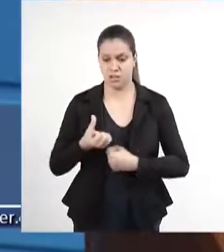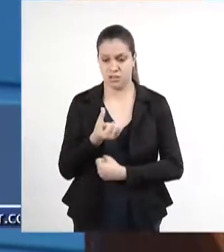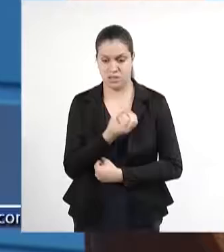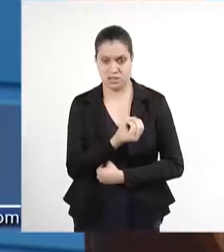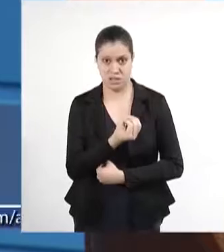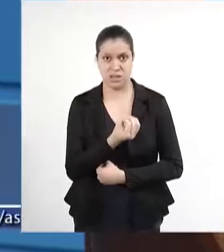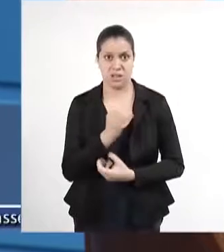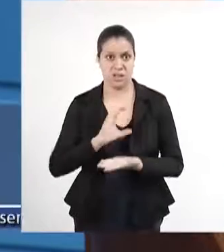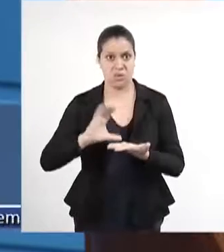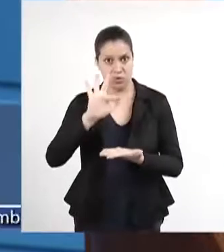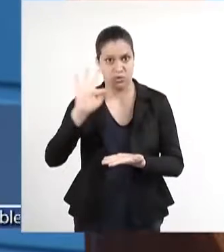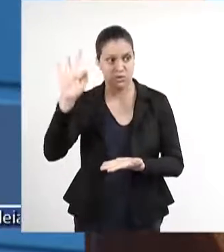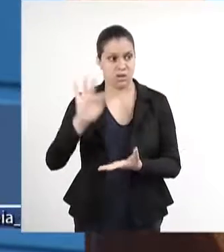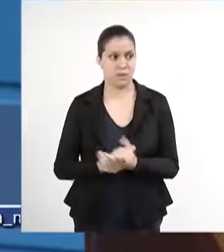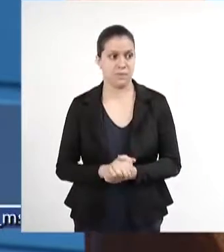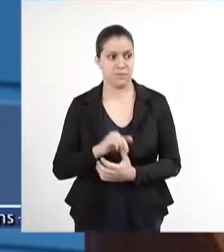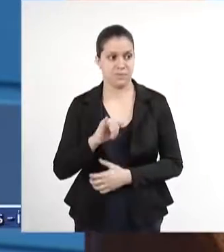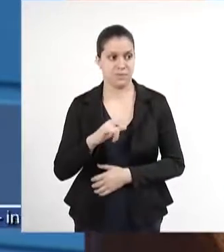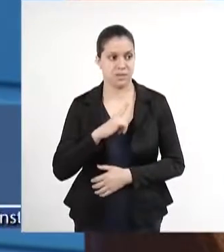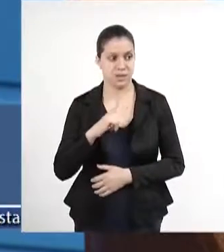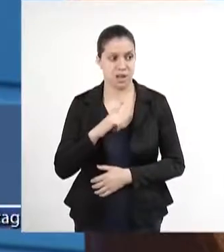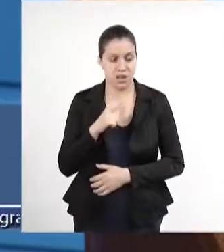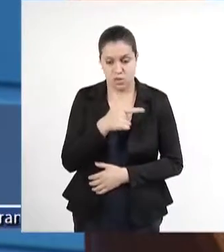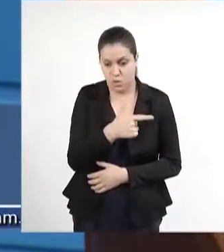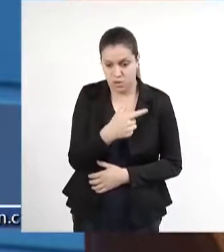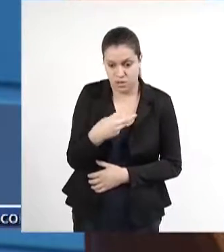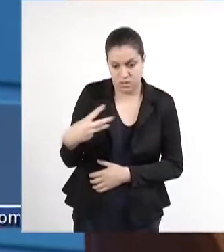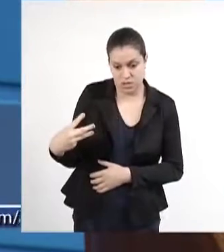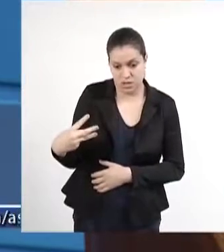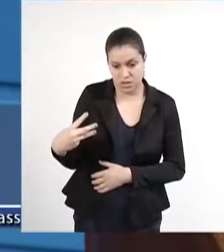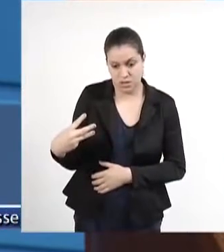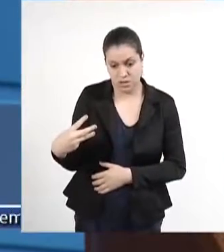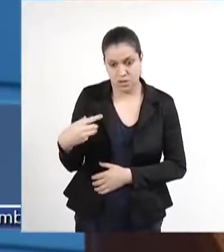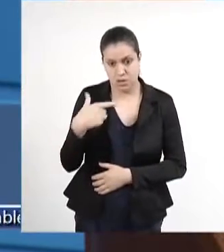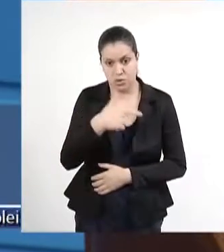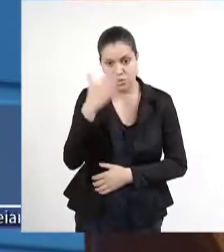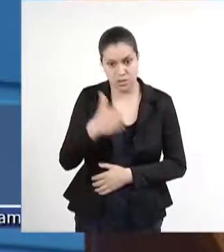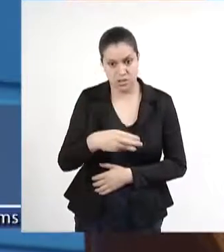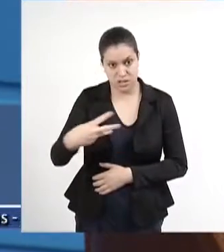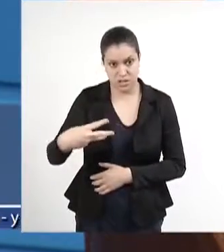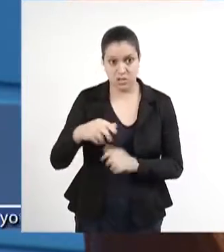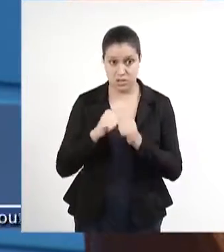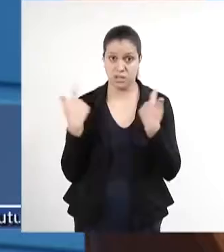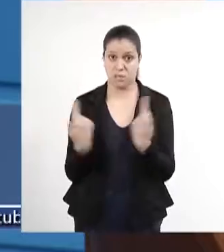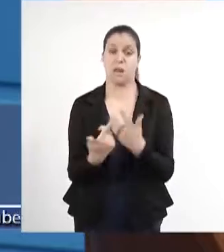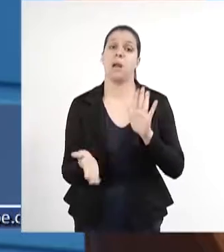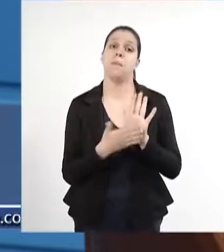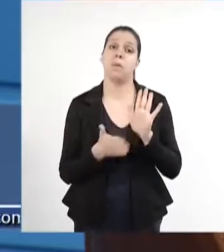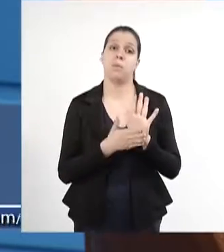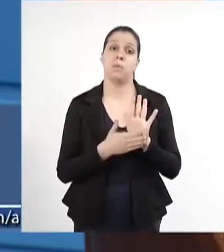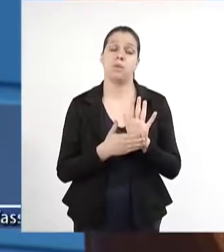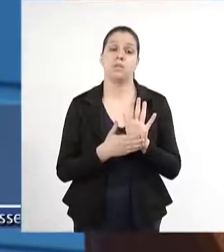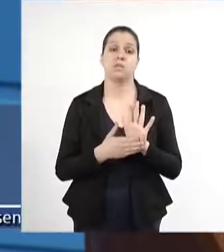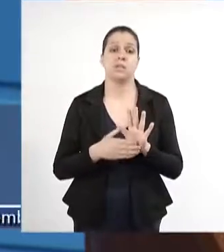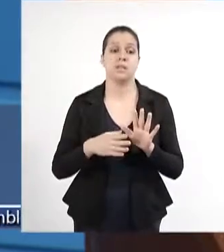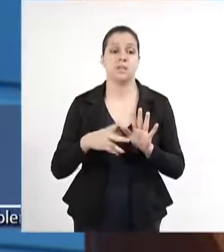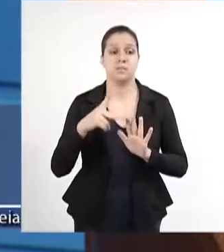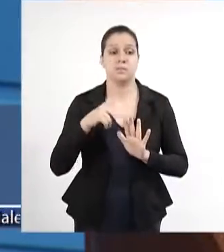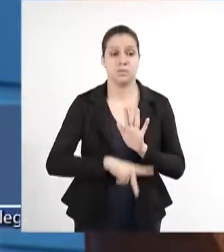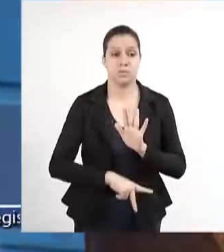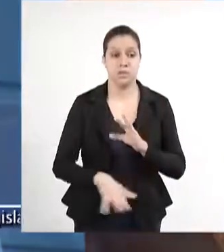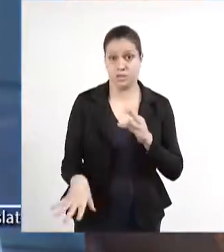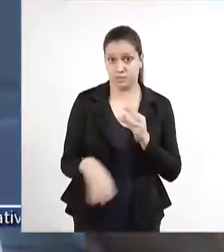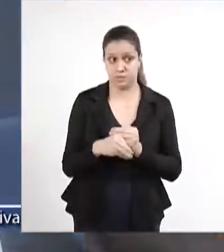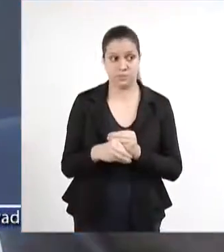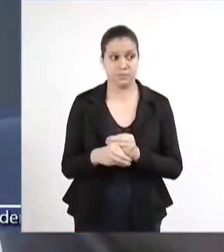Constituição Federal, se tiver 2/3 das assembleias propondo uma PEC, um estudo, tem que ser